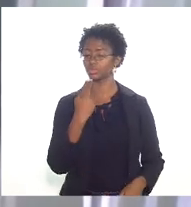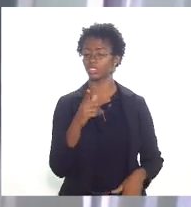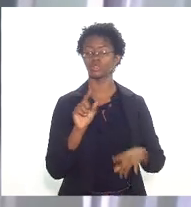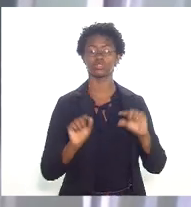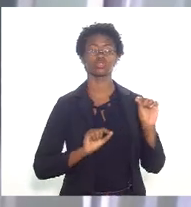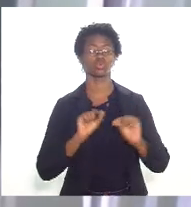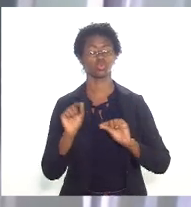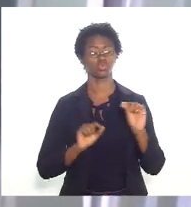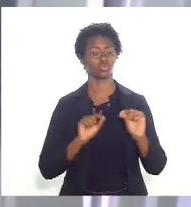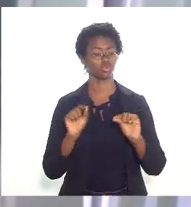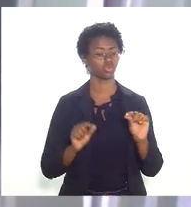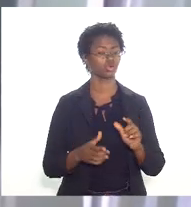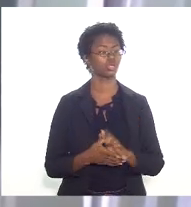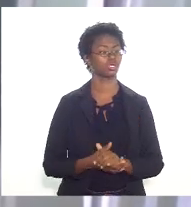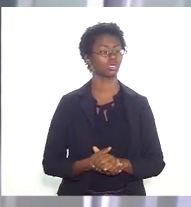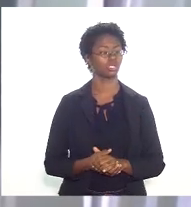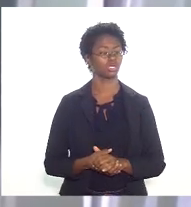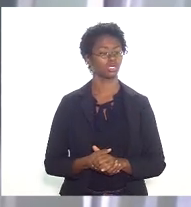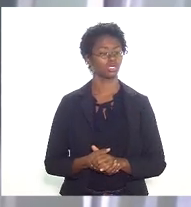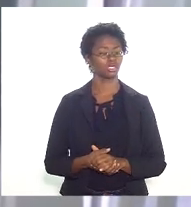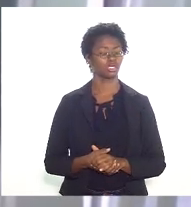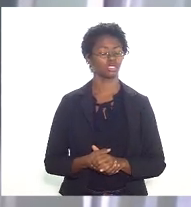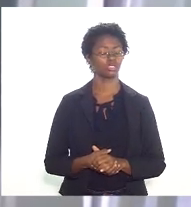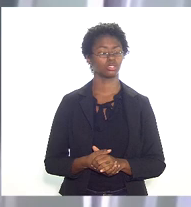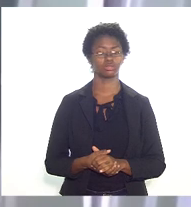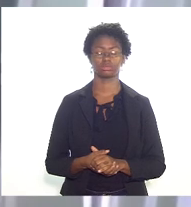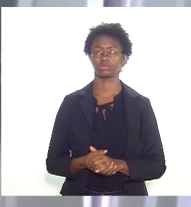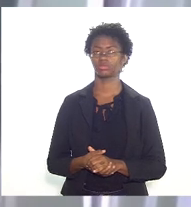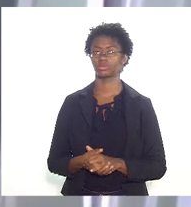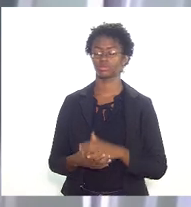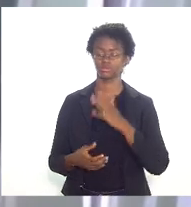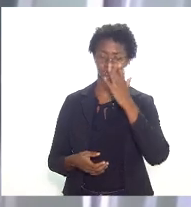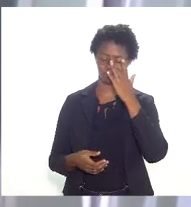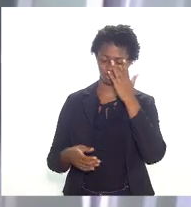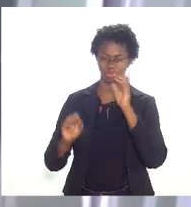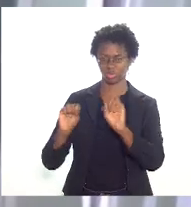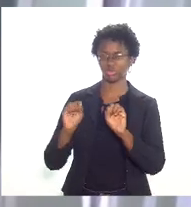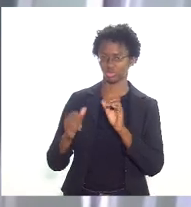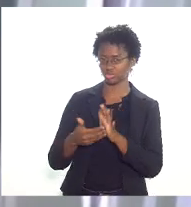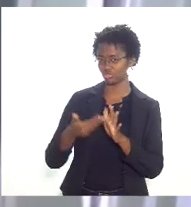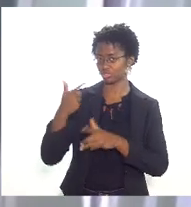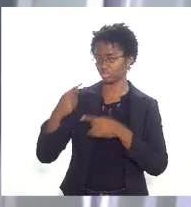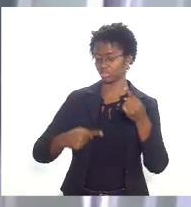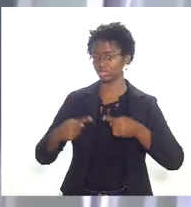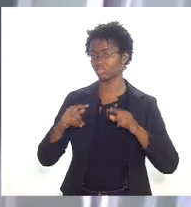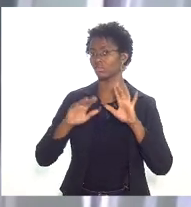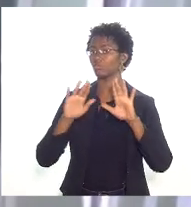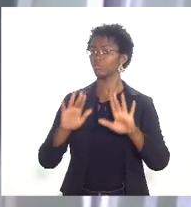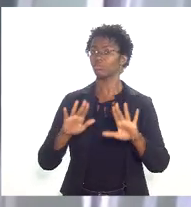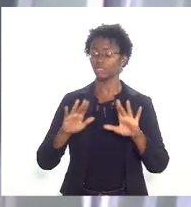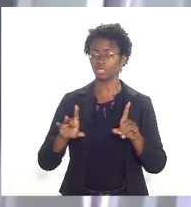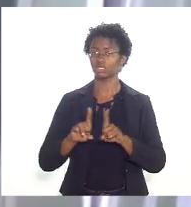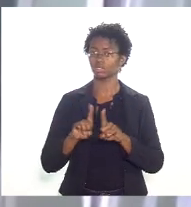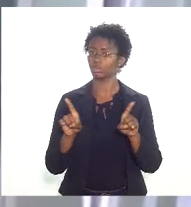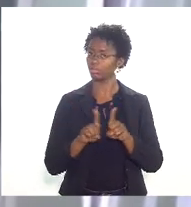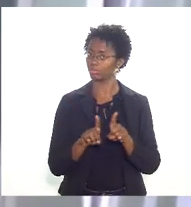aperfeiçoamento das emendas então assim de minha parte não tem problema Nativa de falta absolutamente mas só para defender e o texto original